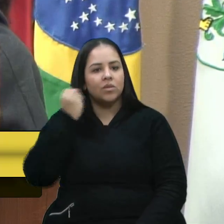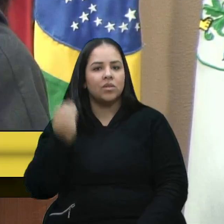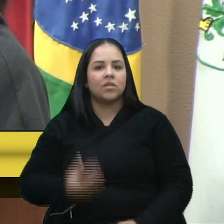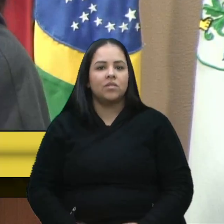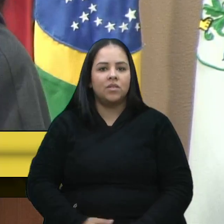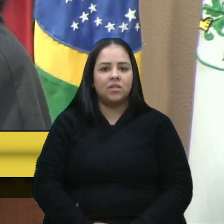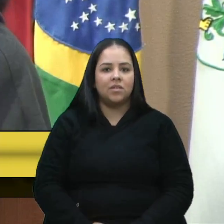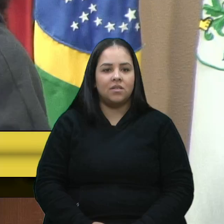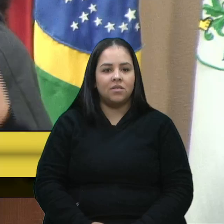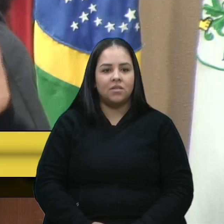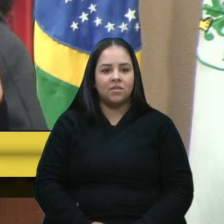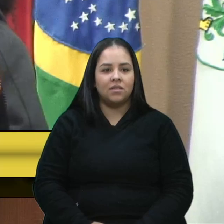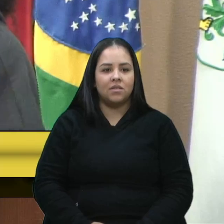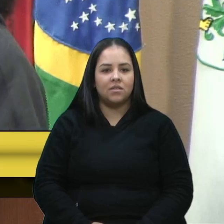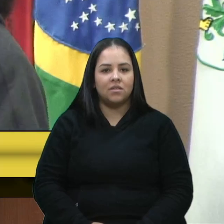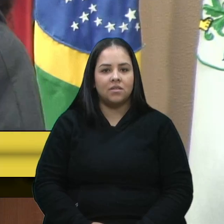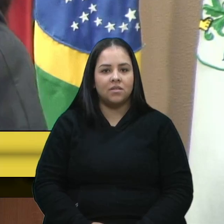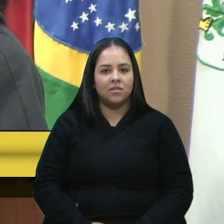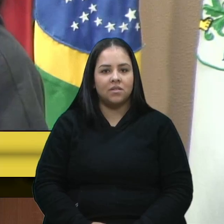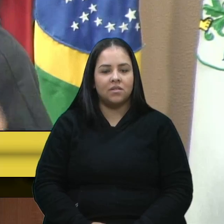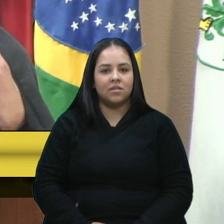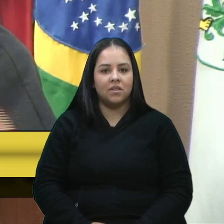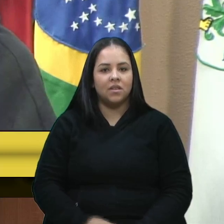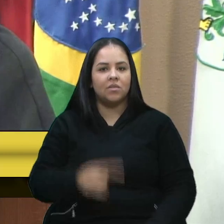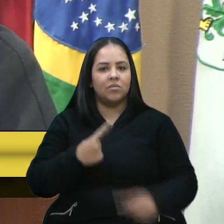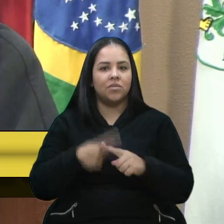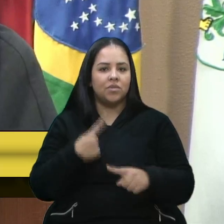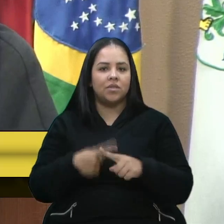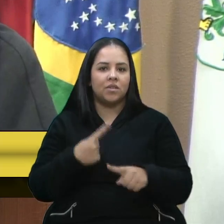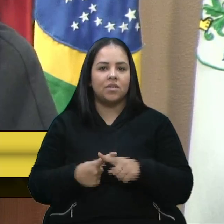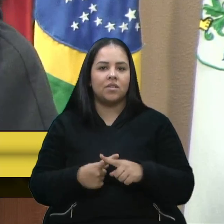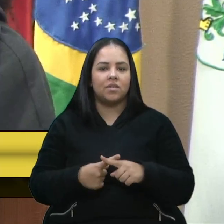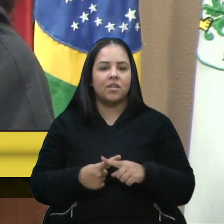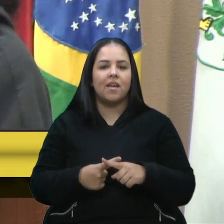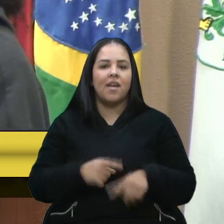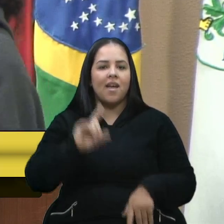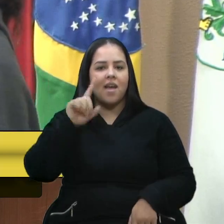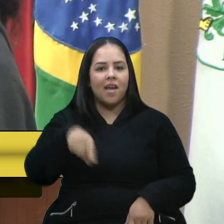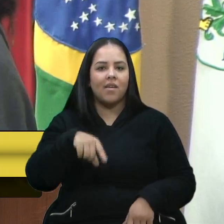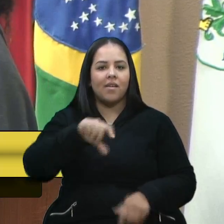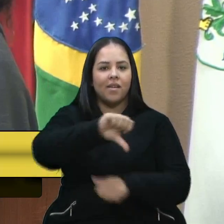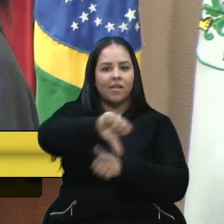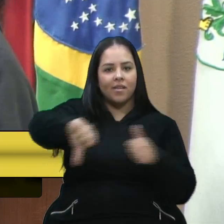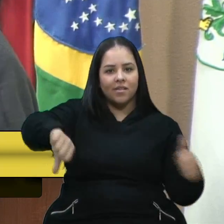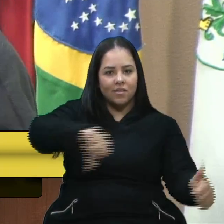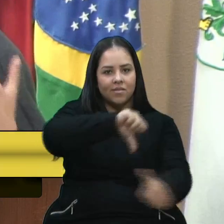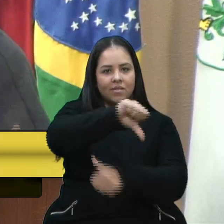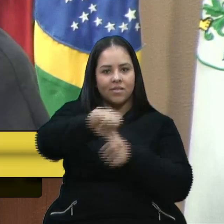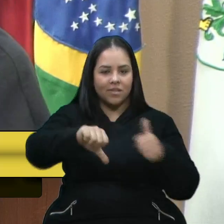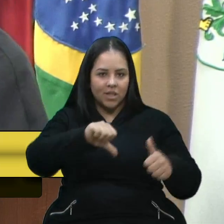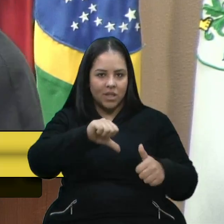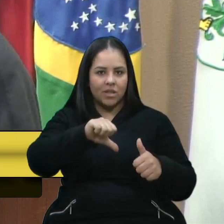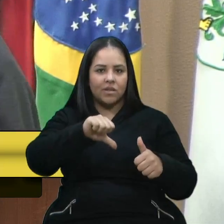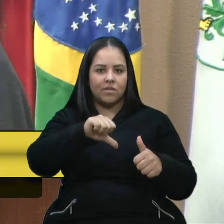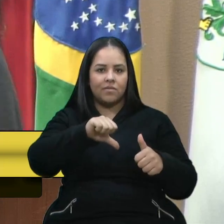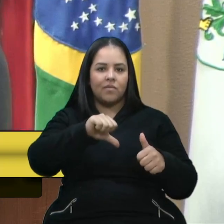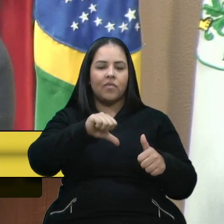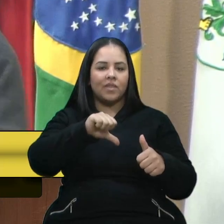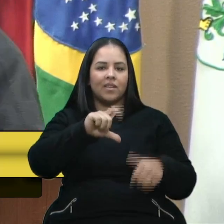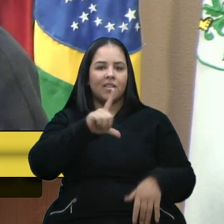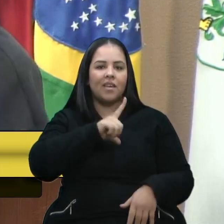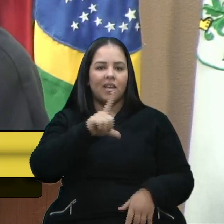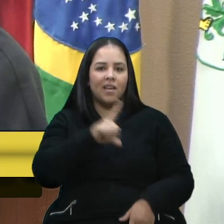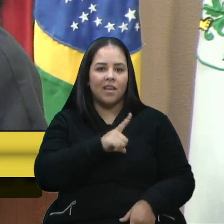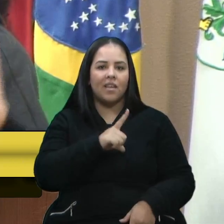esse papel de transformação social. É através da poesia, da música, da dança, do